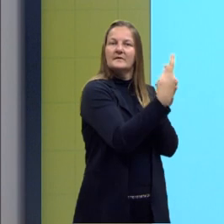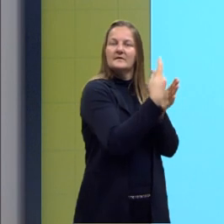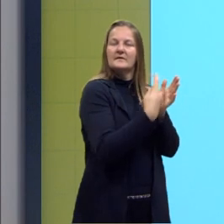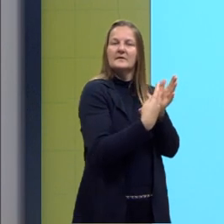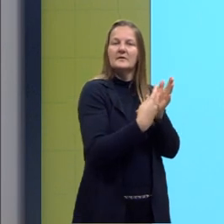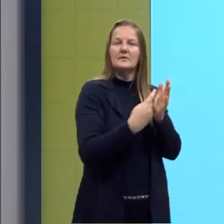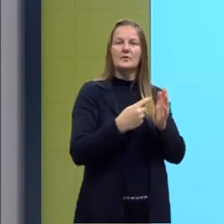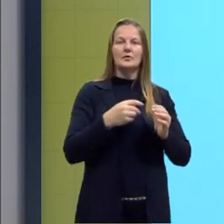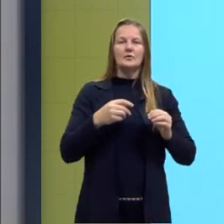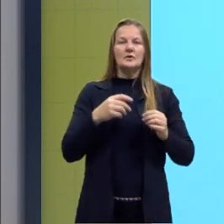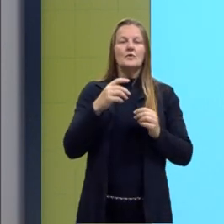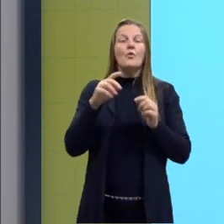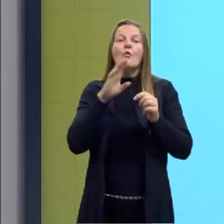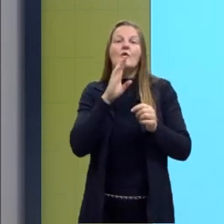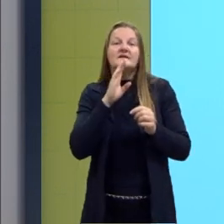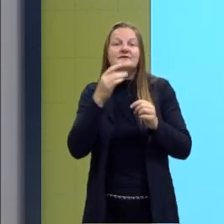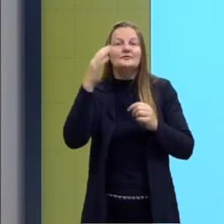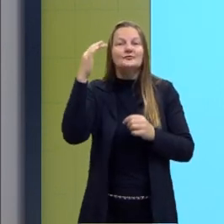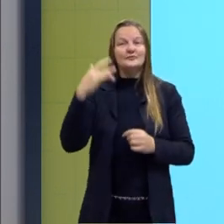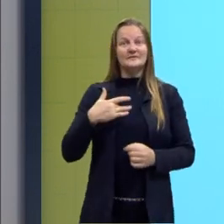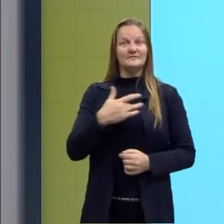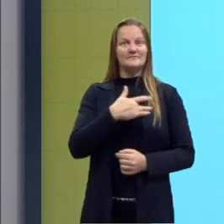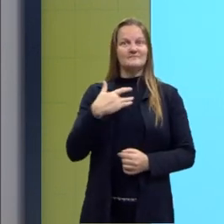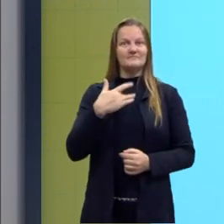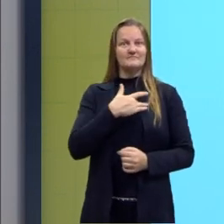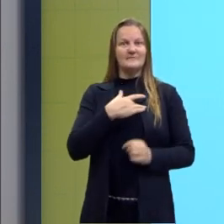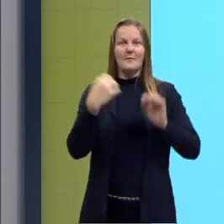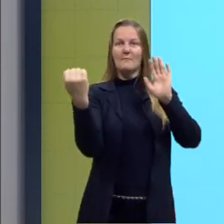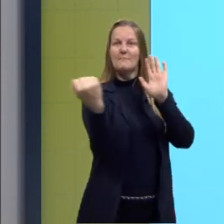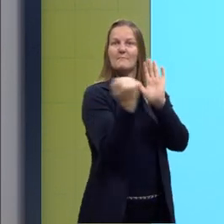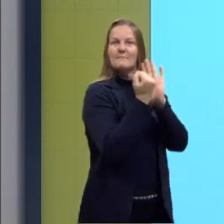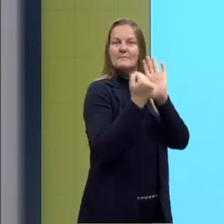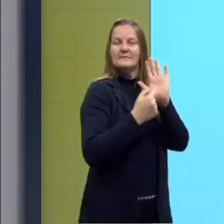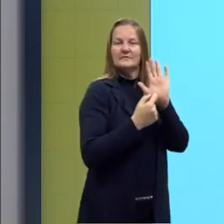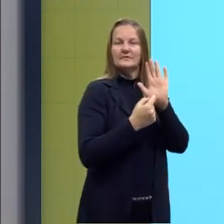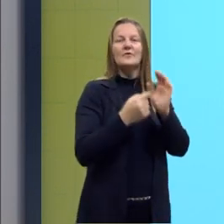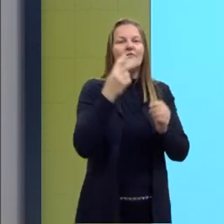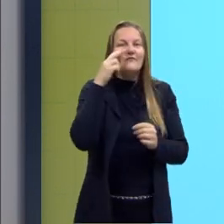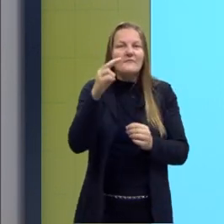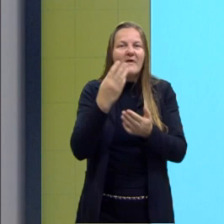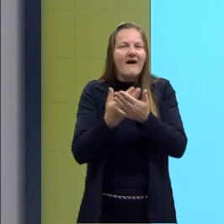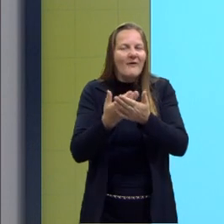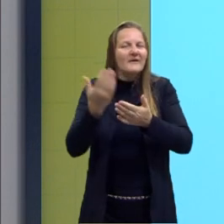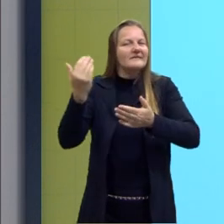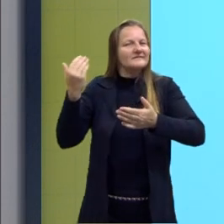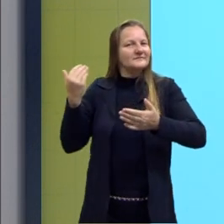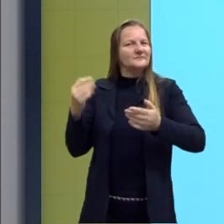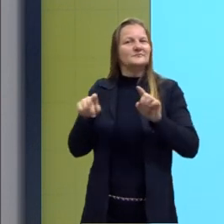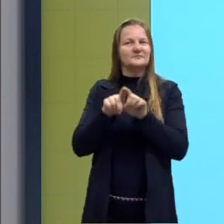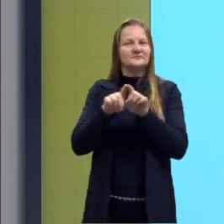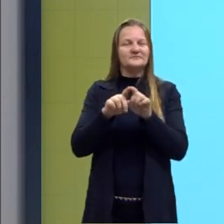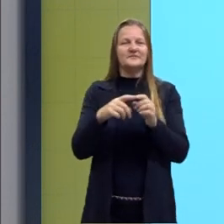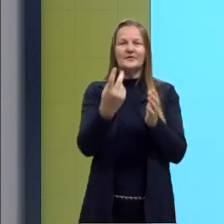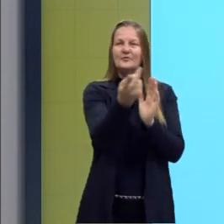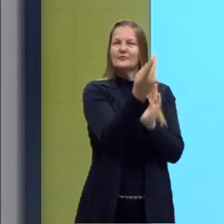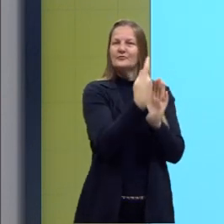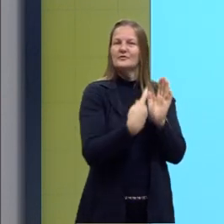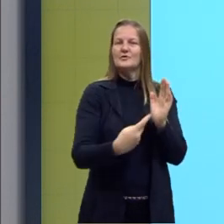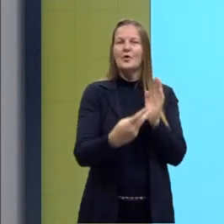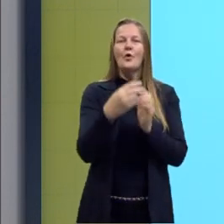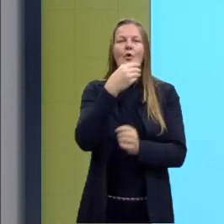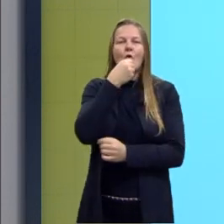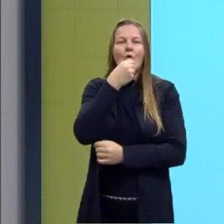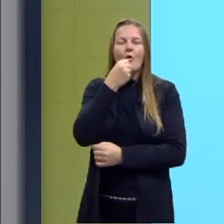é uma imagem que a gente já conhece que a gente já viu nas nossas aulas né e o homem vitruviano